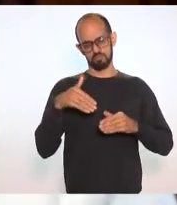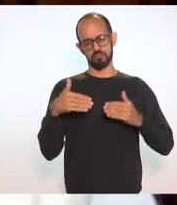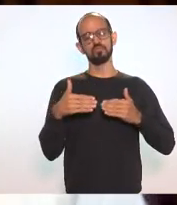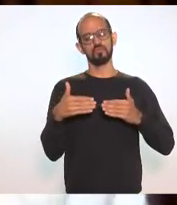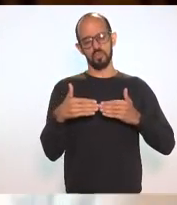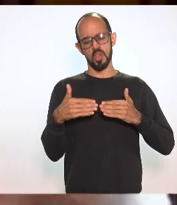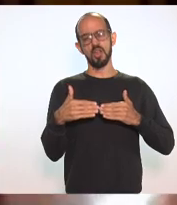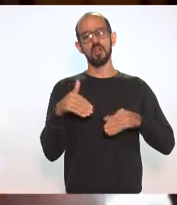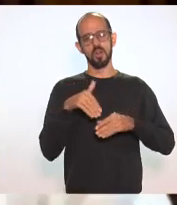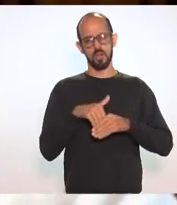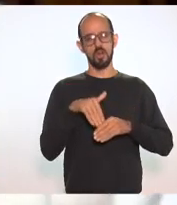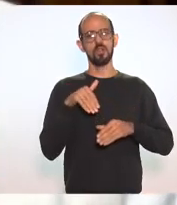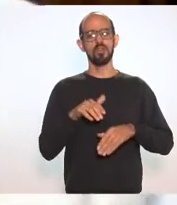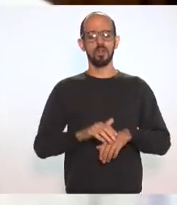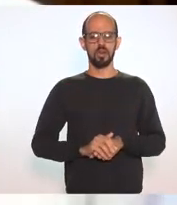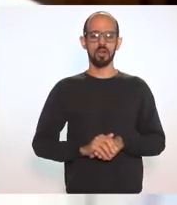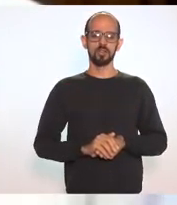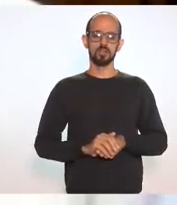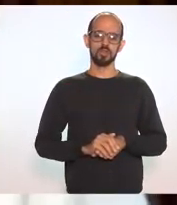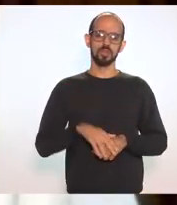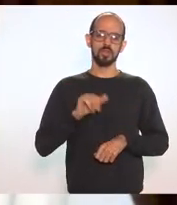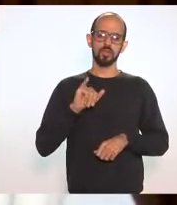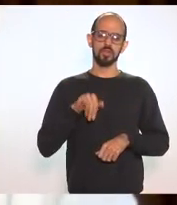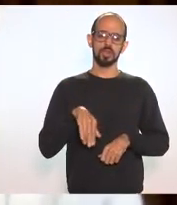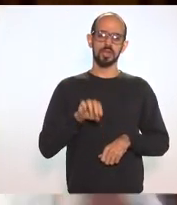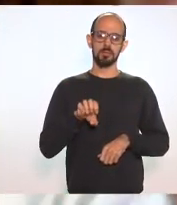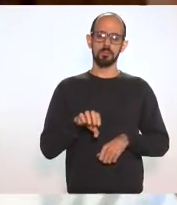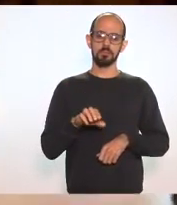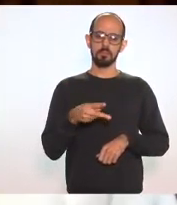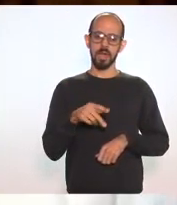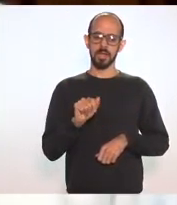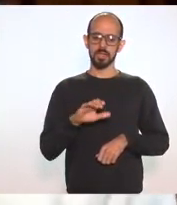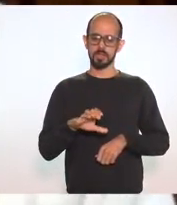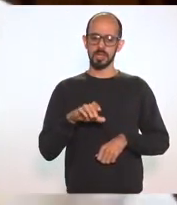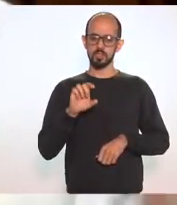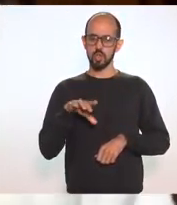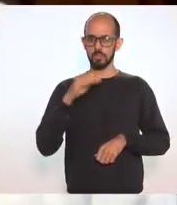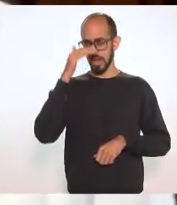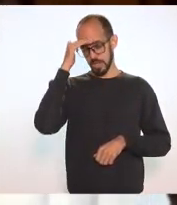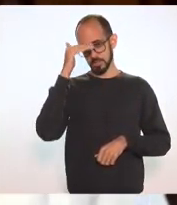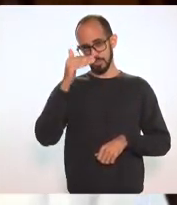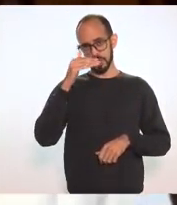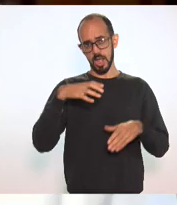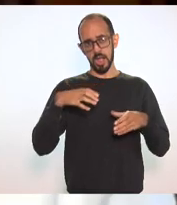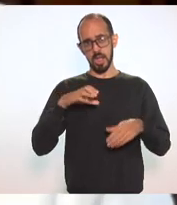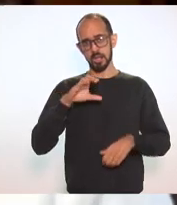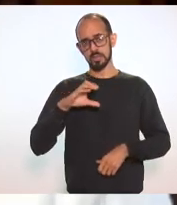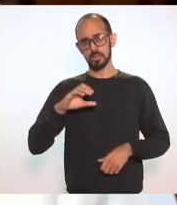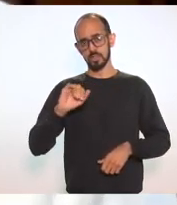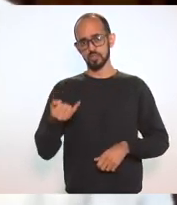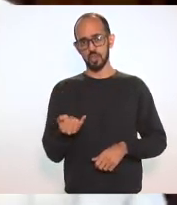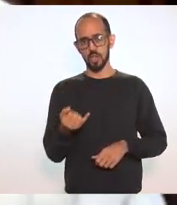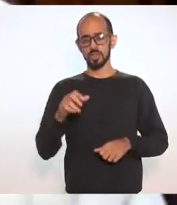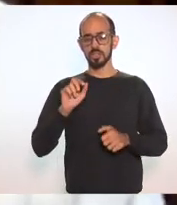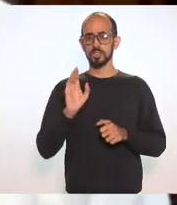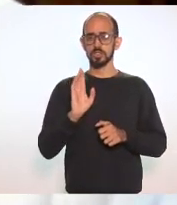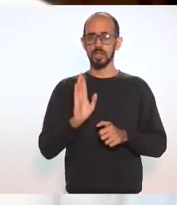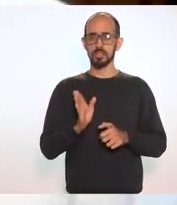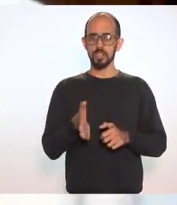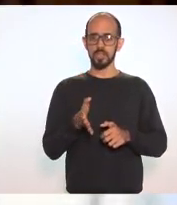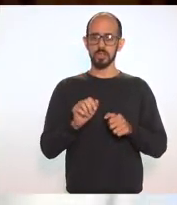baixa diligência no EPAC foi única e exclusivamente respeitando o que esse colegiado tem feito há muito tempo, que